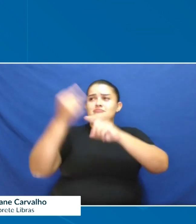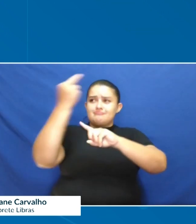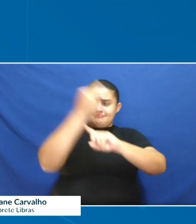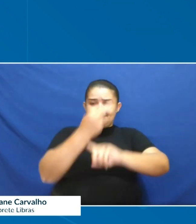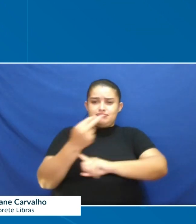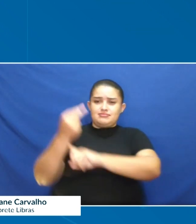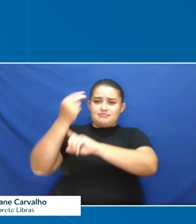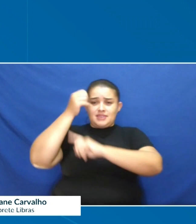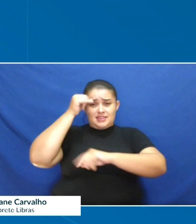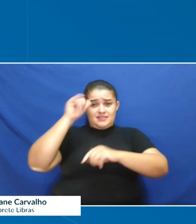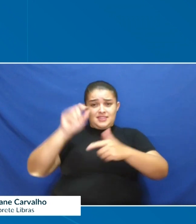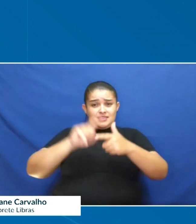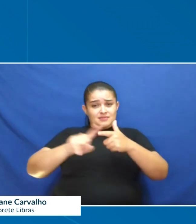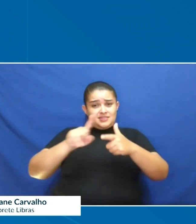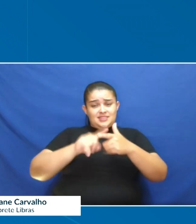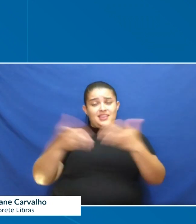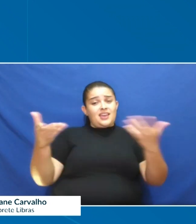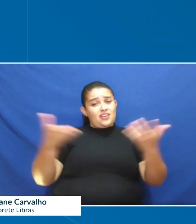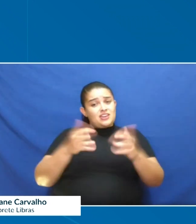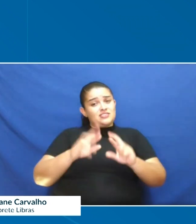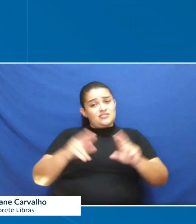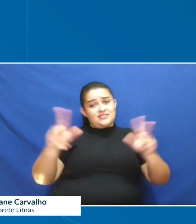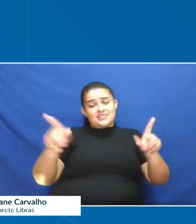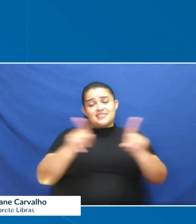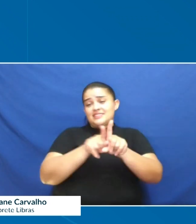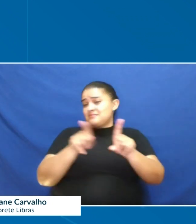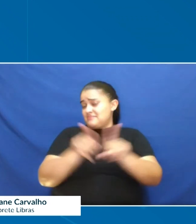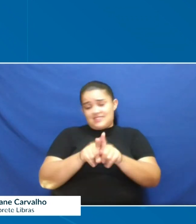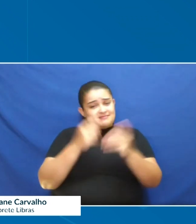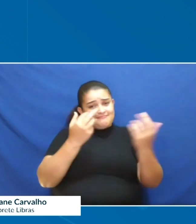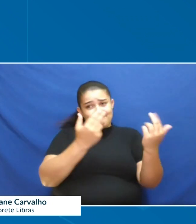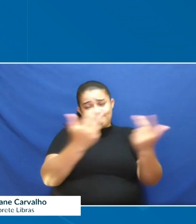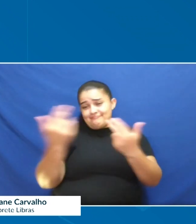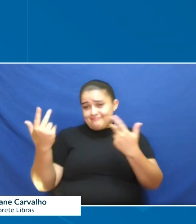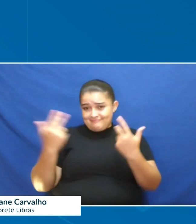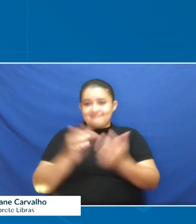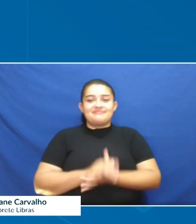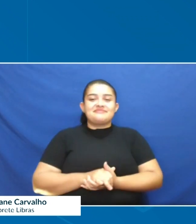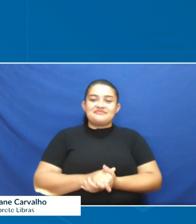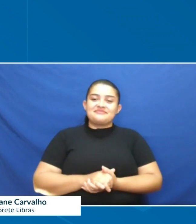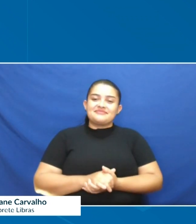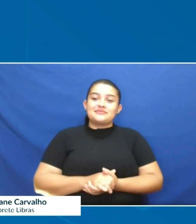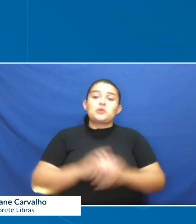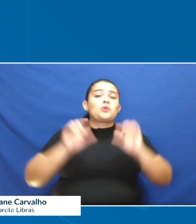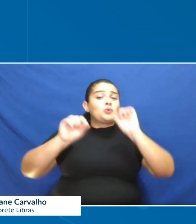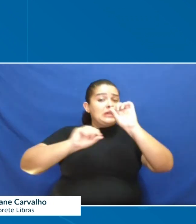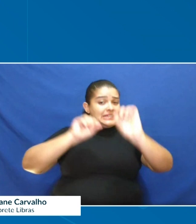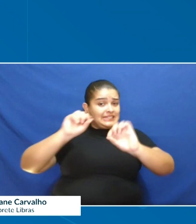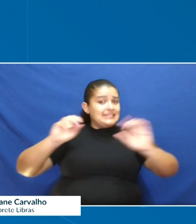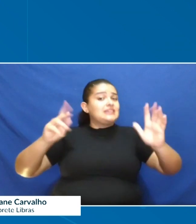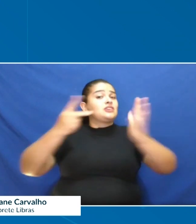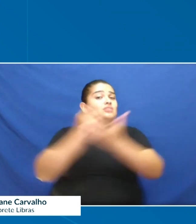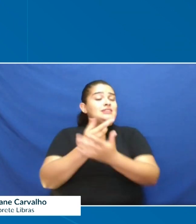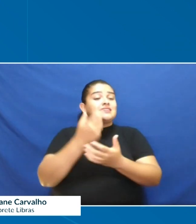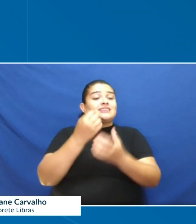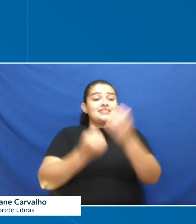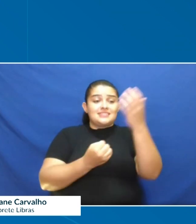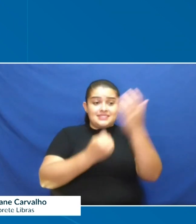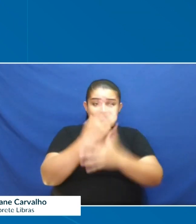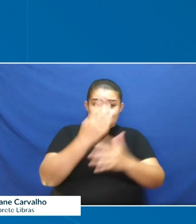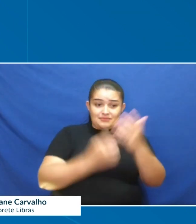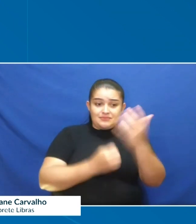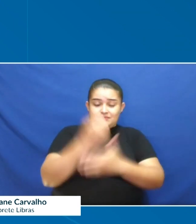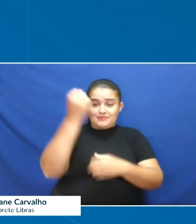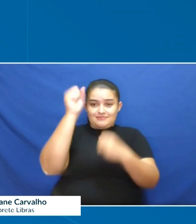diferente da de biossegurança. O que foi feito nessa linha de produção, tanto na parte de alimentícia como